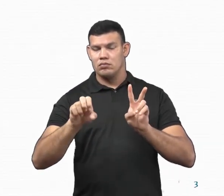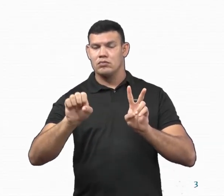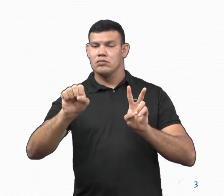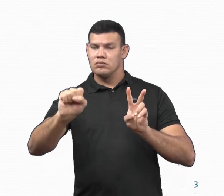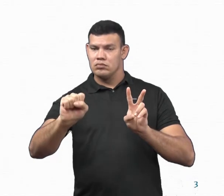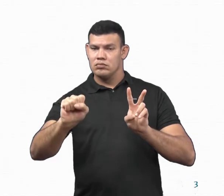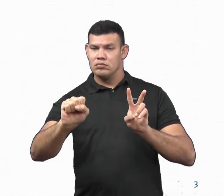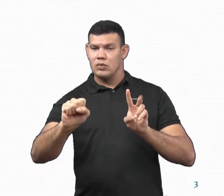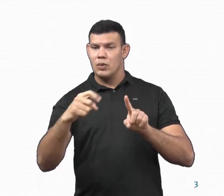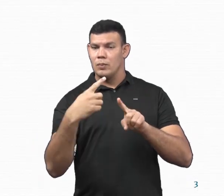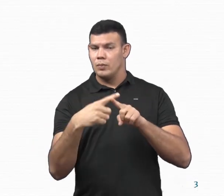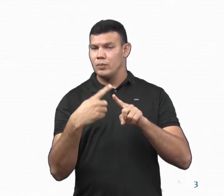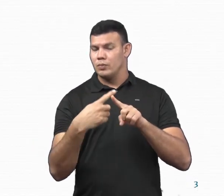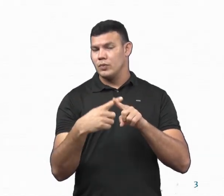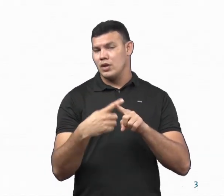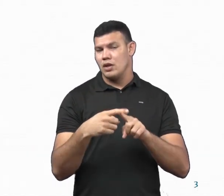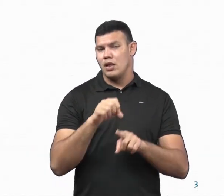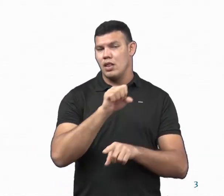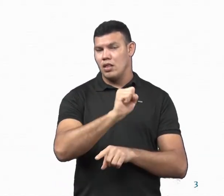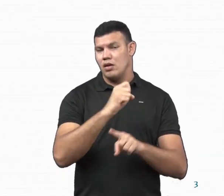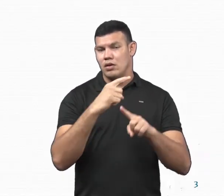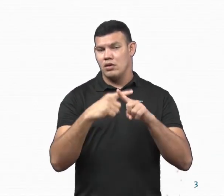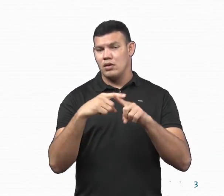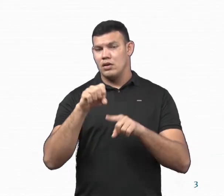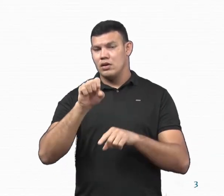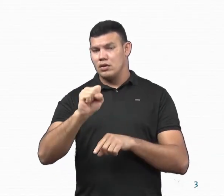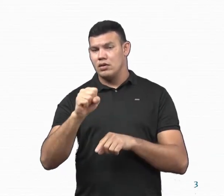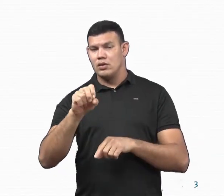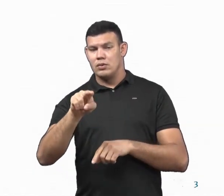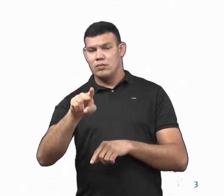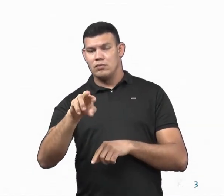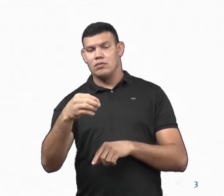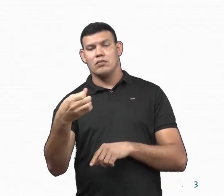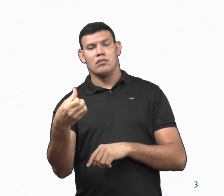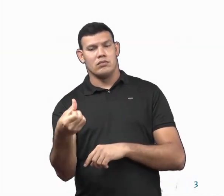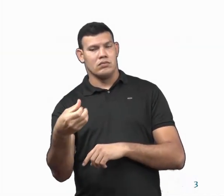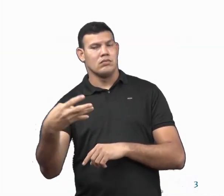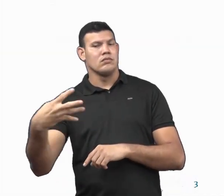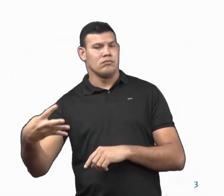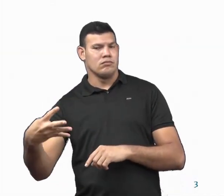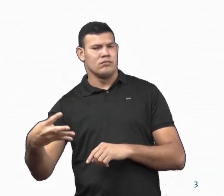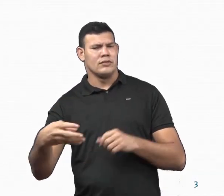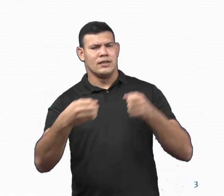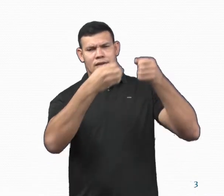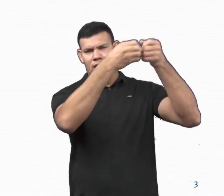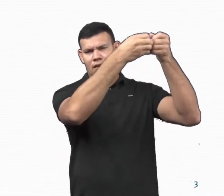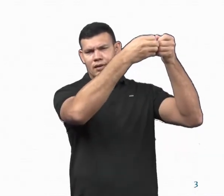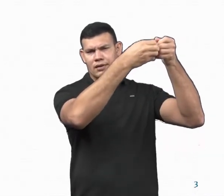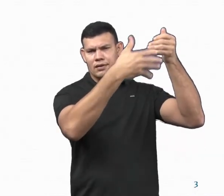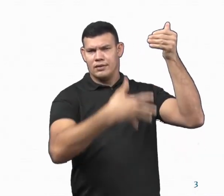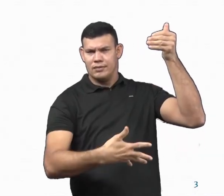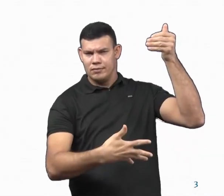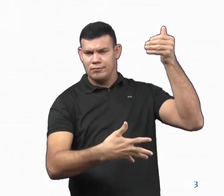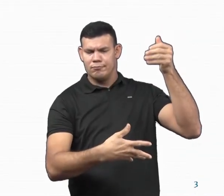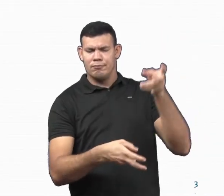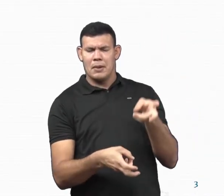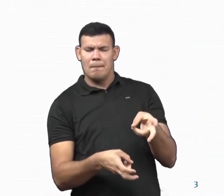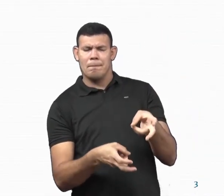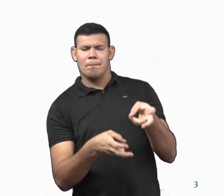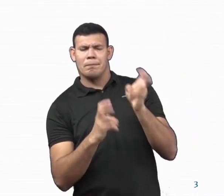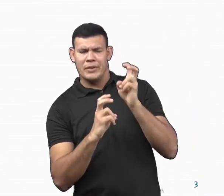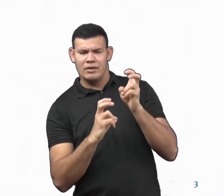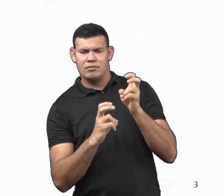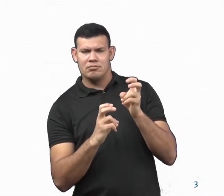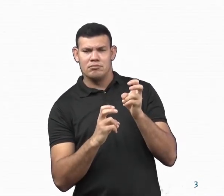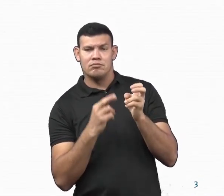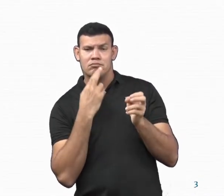8 vezes 8 é 64, tá? Então, essa fatoração é só para nos ajudar, mas percebam como que fica